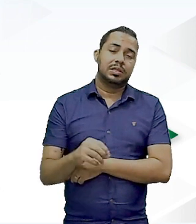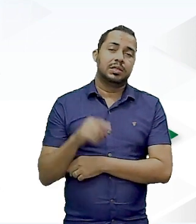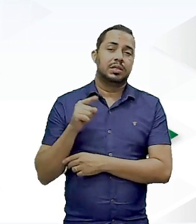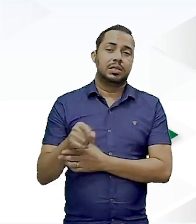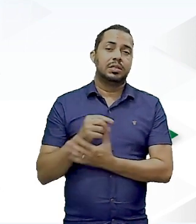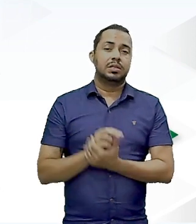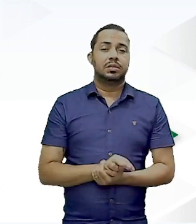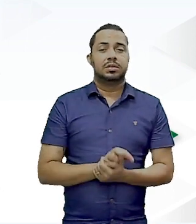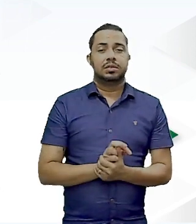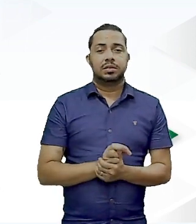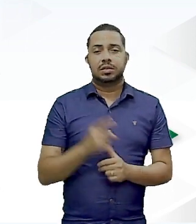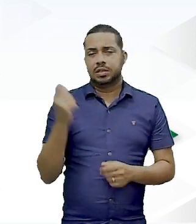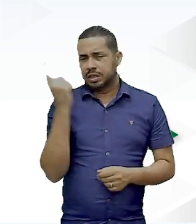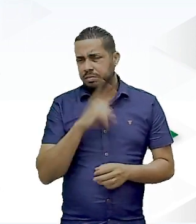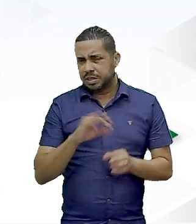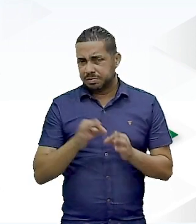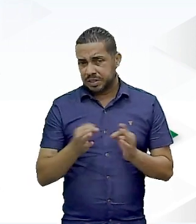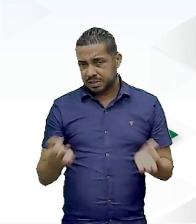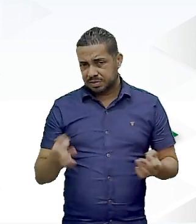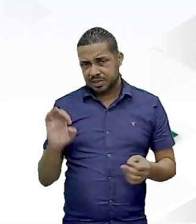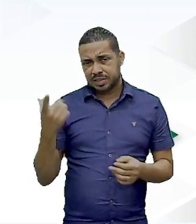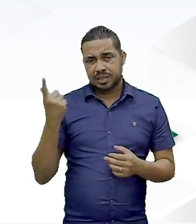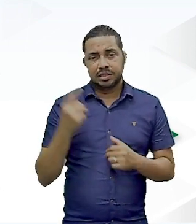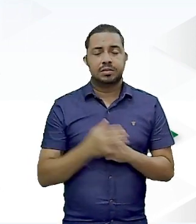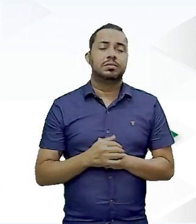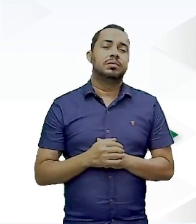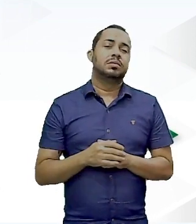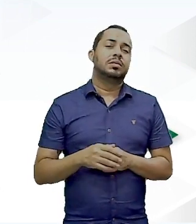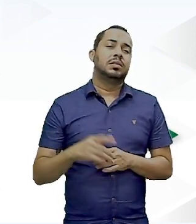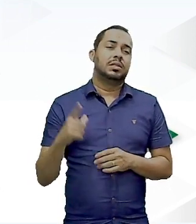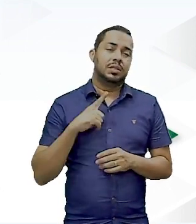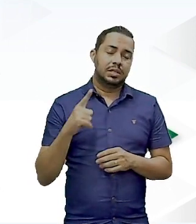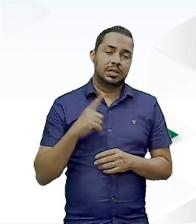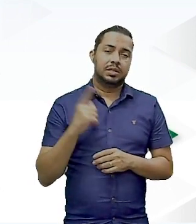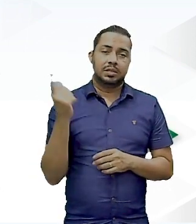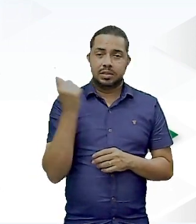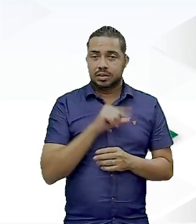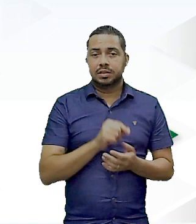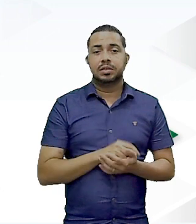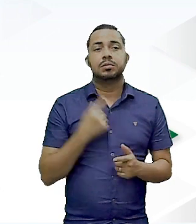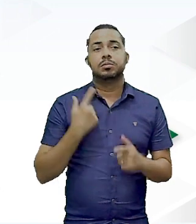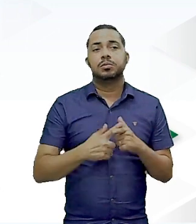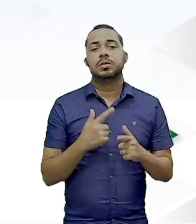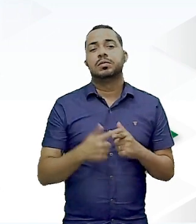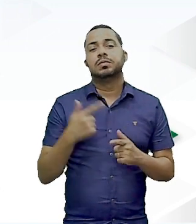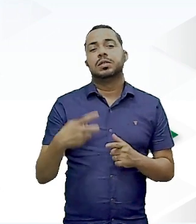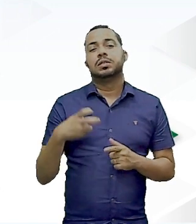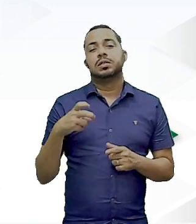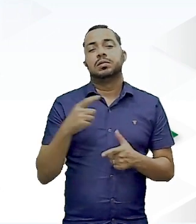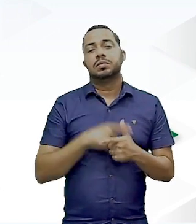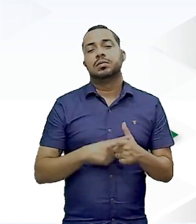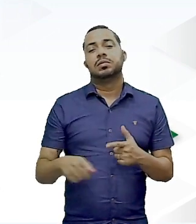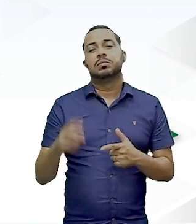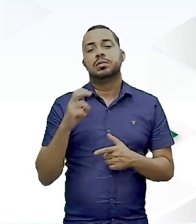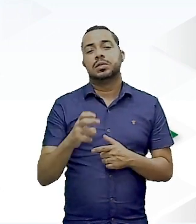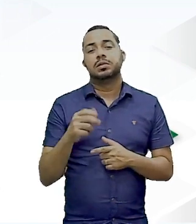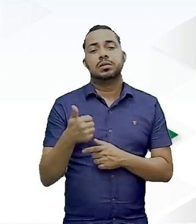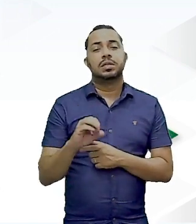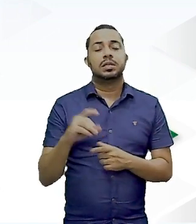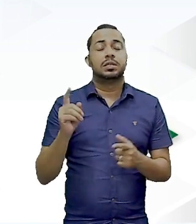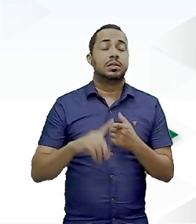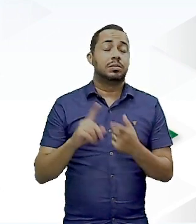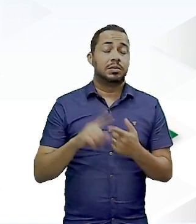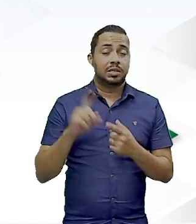10 dá para simplificar? É claro, né? Dá para simplificar, porque 25 é divisível por 5, 10 também